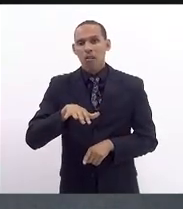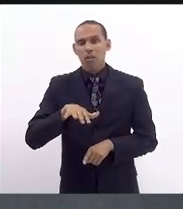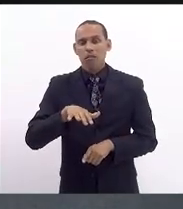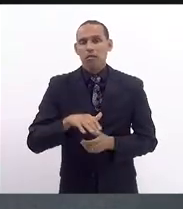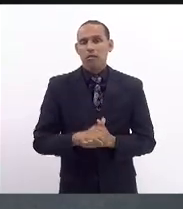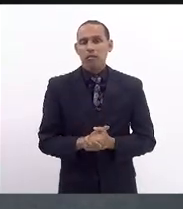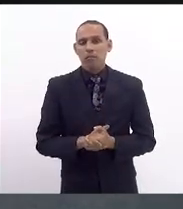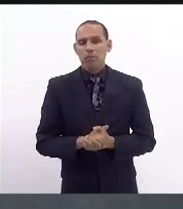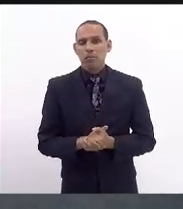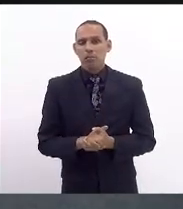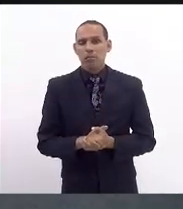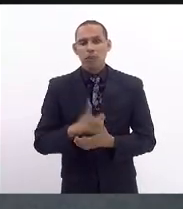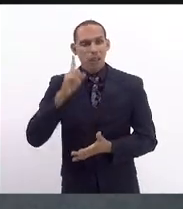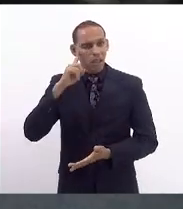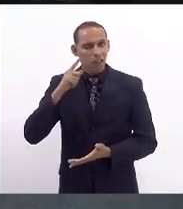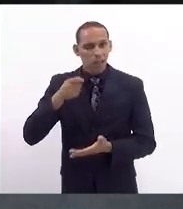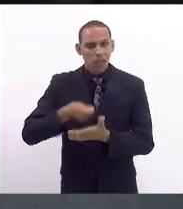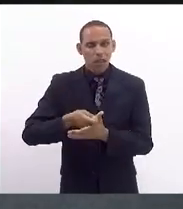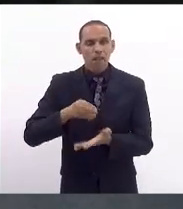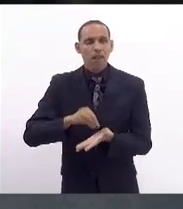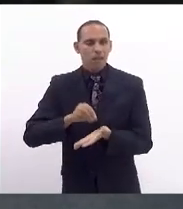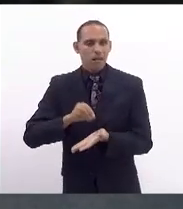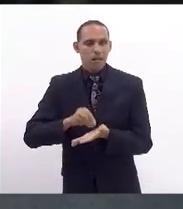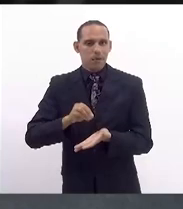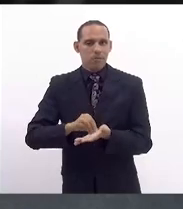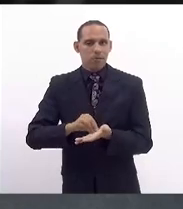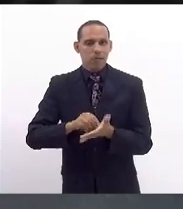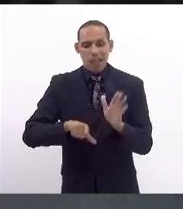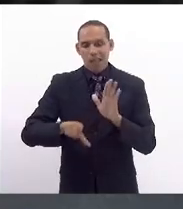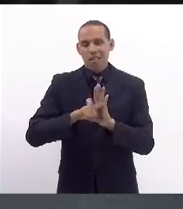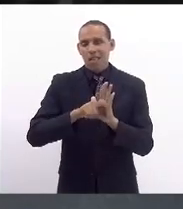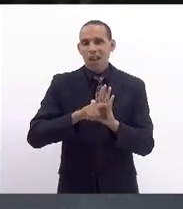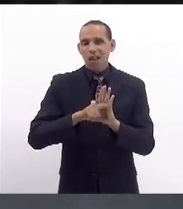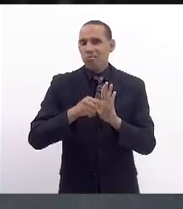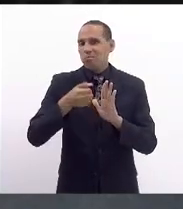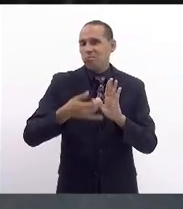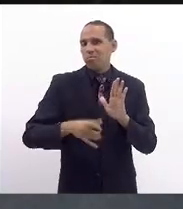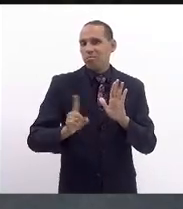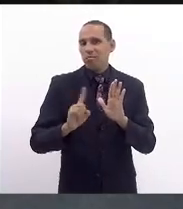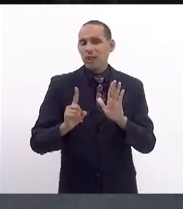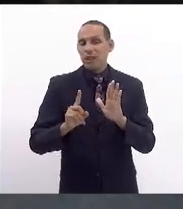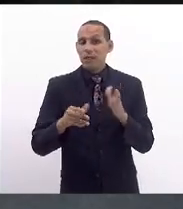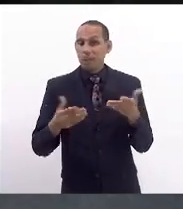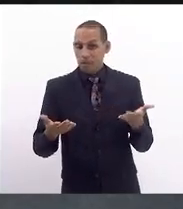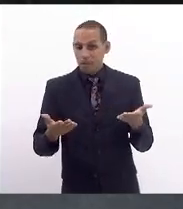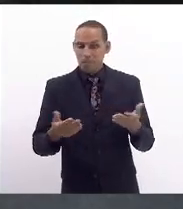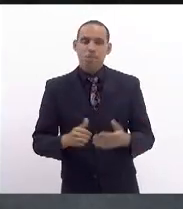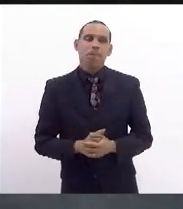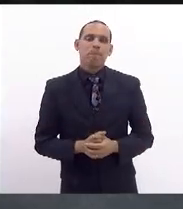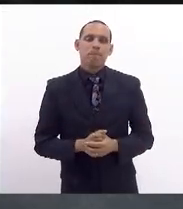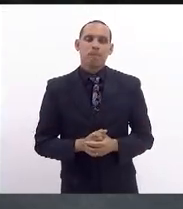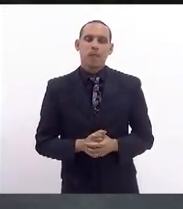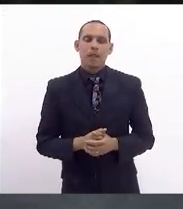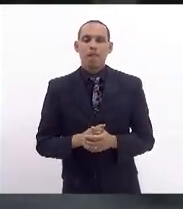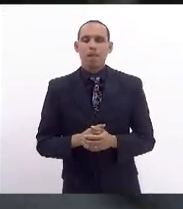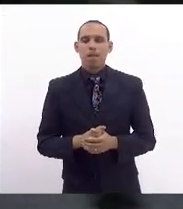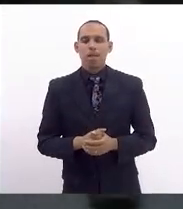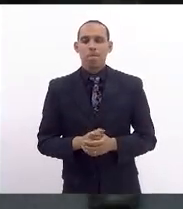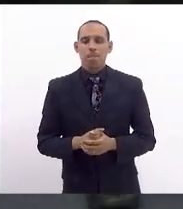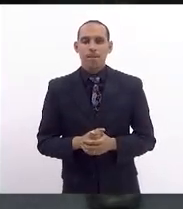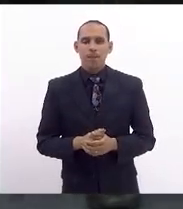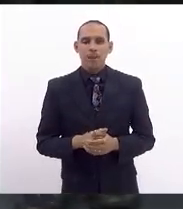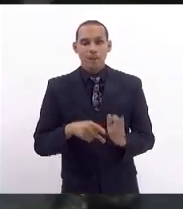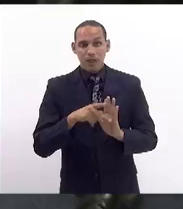não decidi não tem um decididas por lei dito isso o projeto